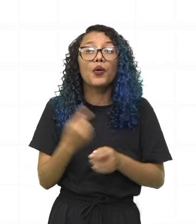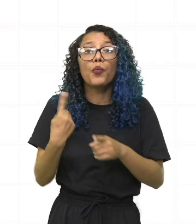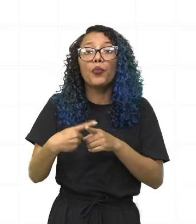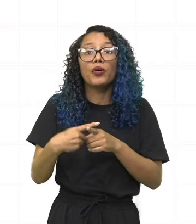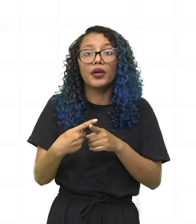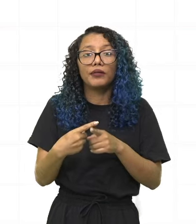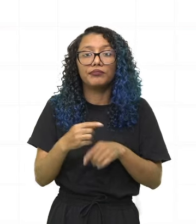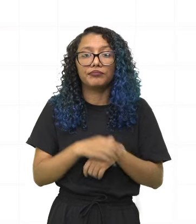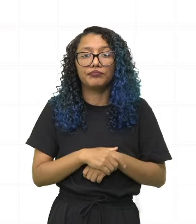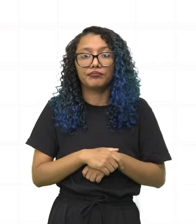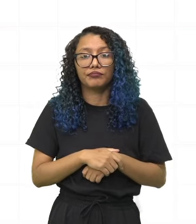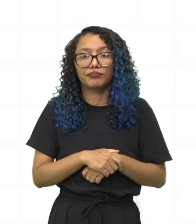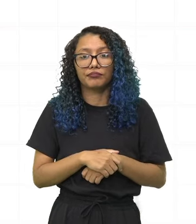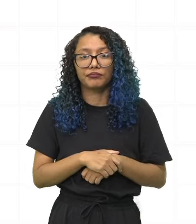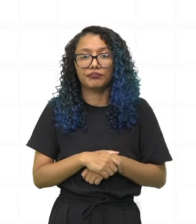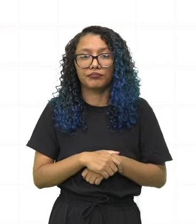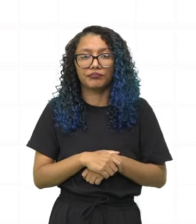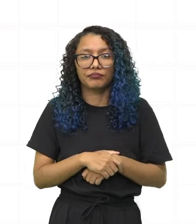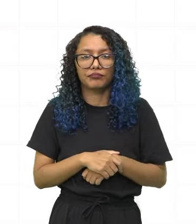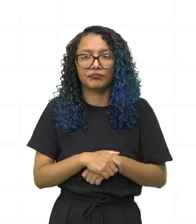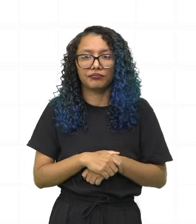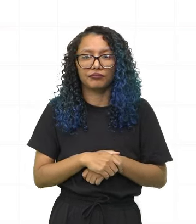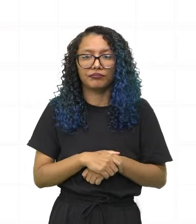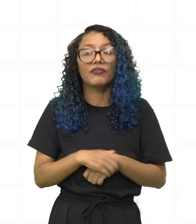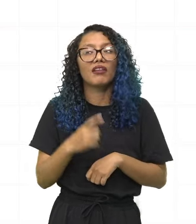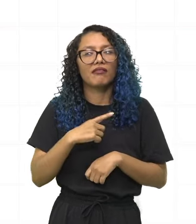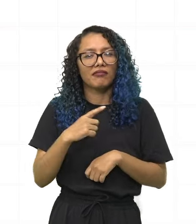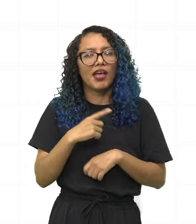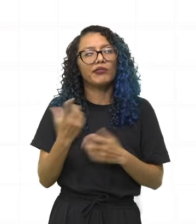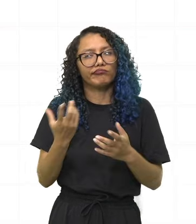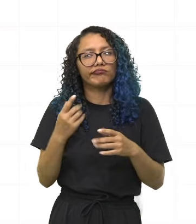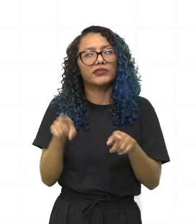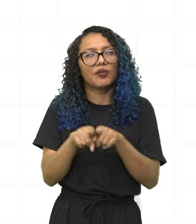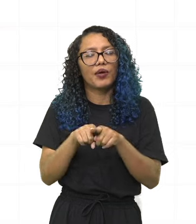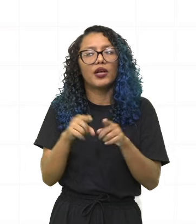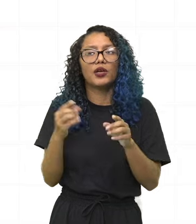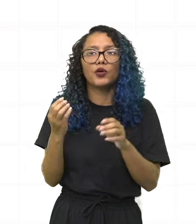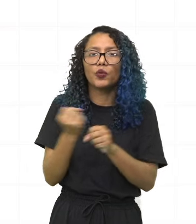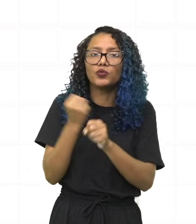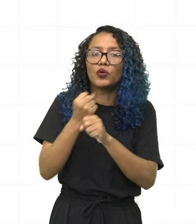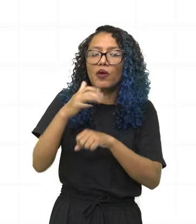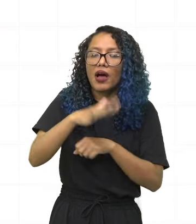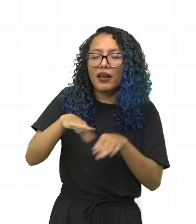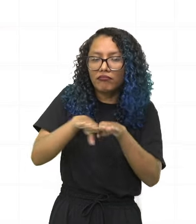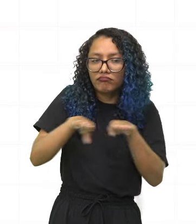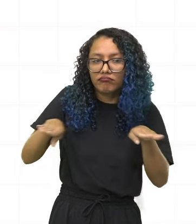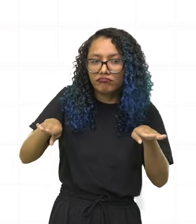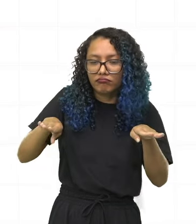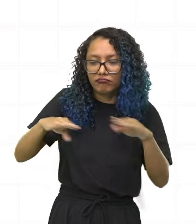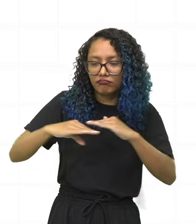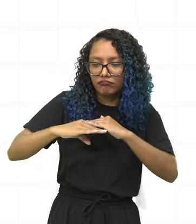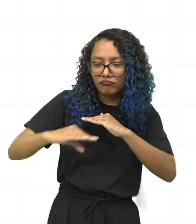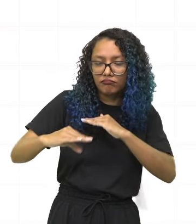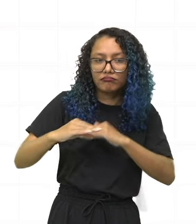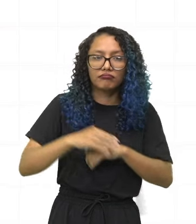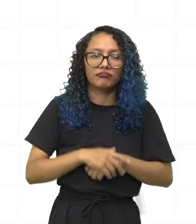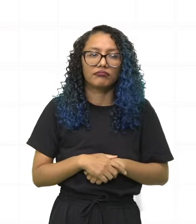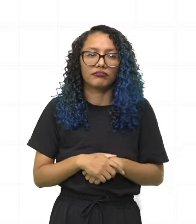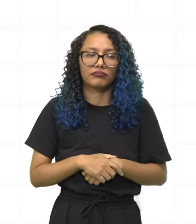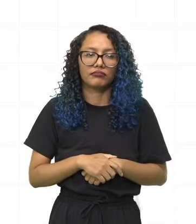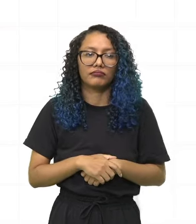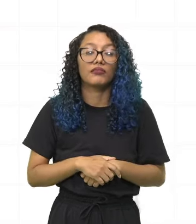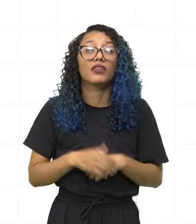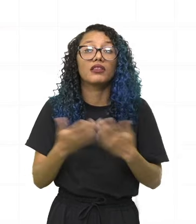a construção nessas áreas de Planície. Então, a gente tem aproximadamente 90% de energia